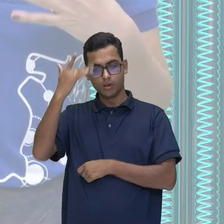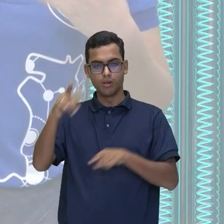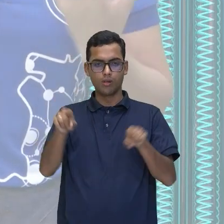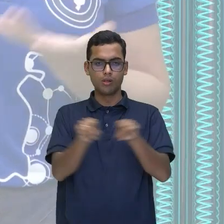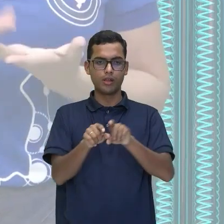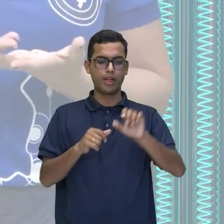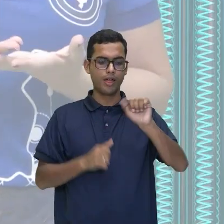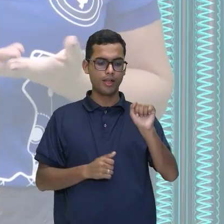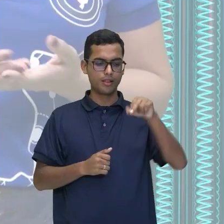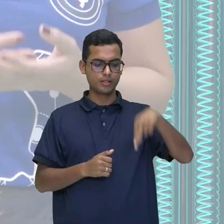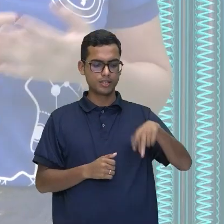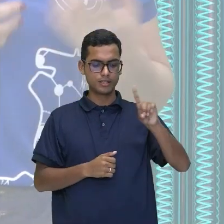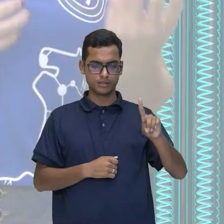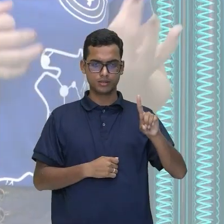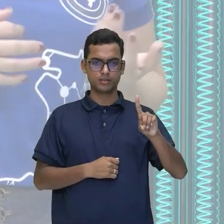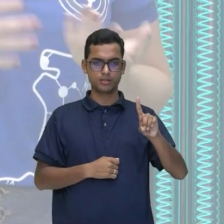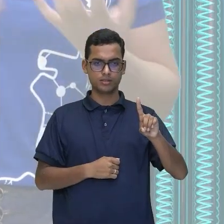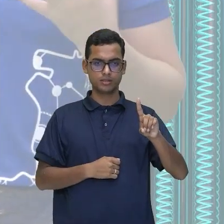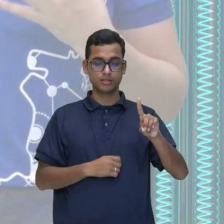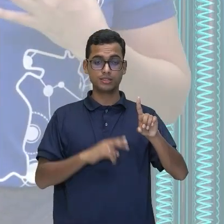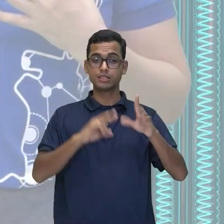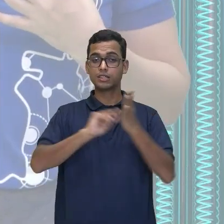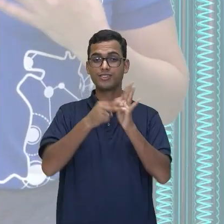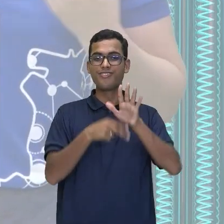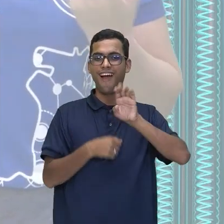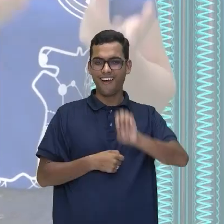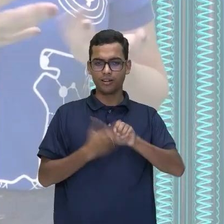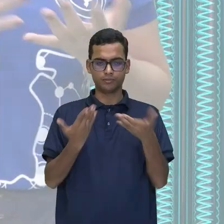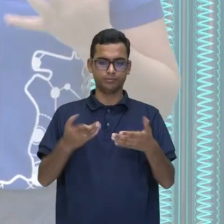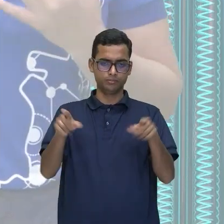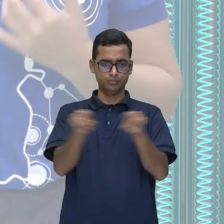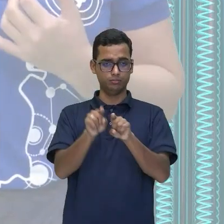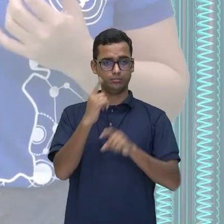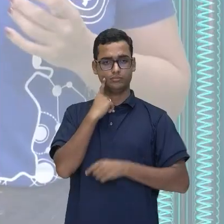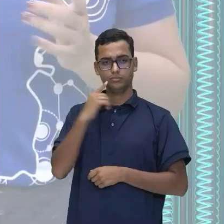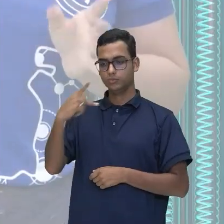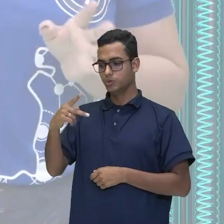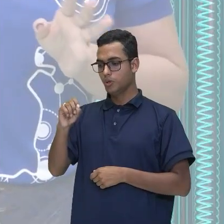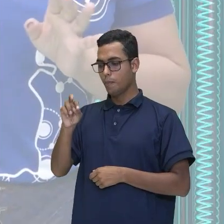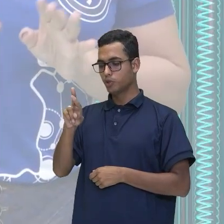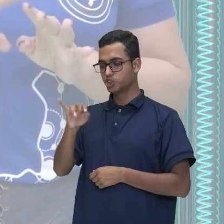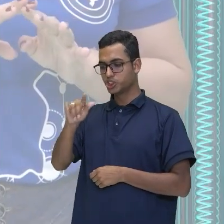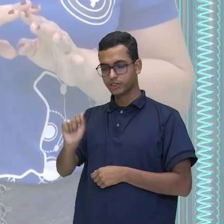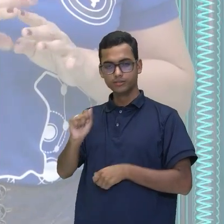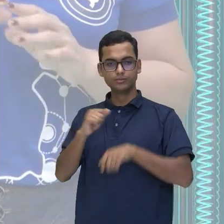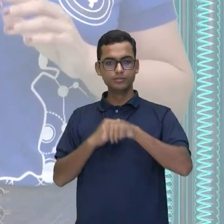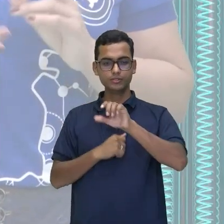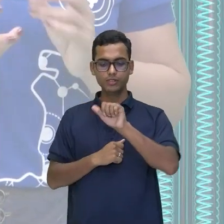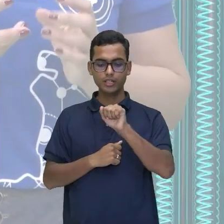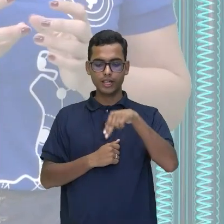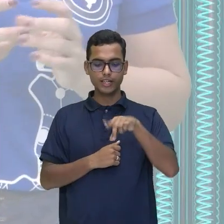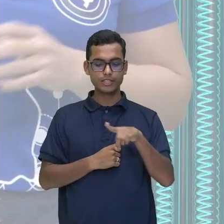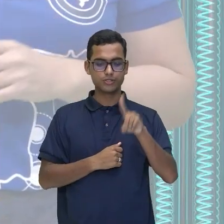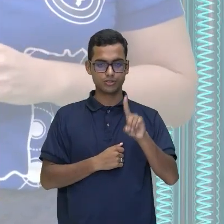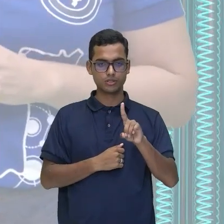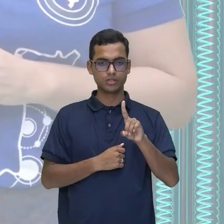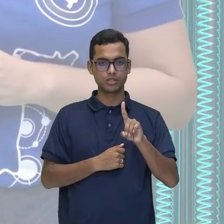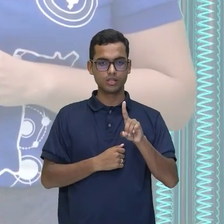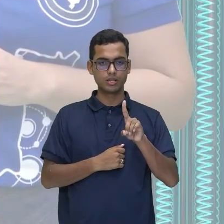e eu, tá bom? Dani and I. Dani e eu. Tem que fazer essa